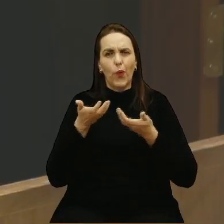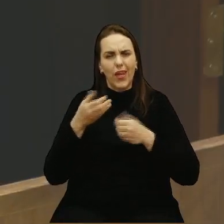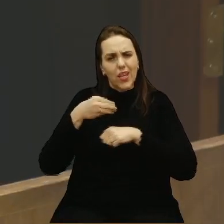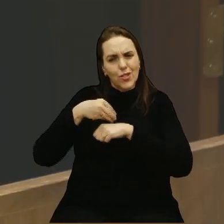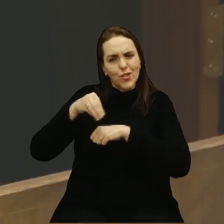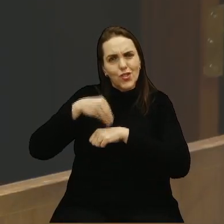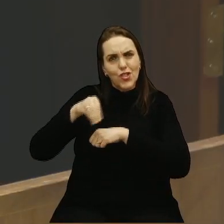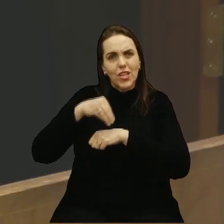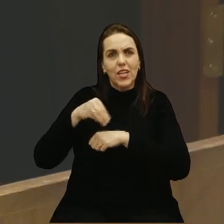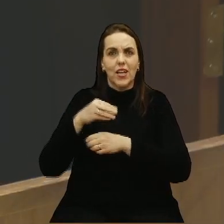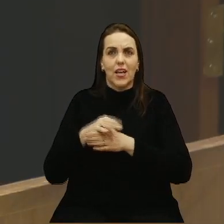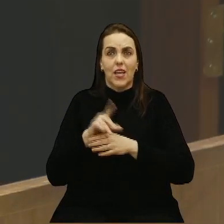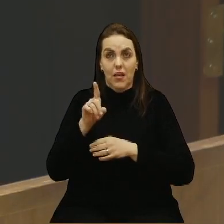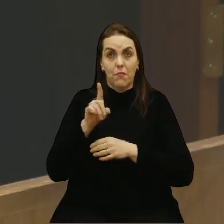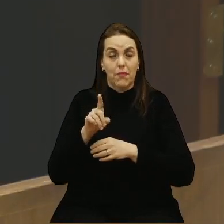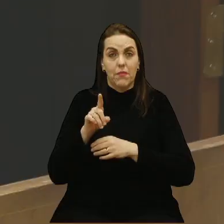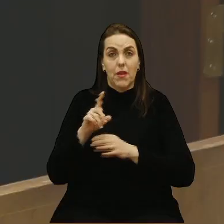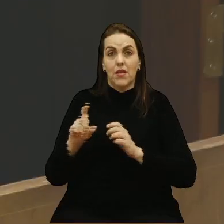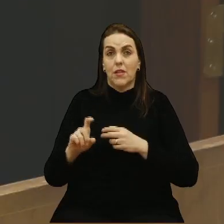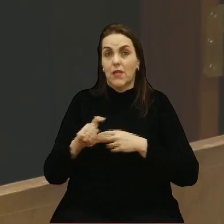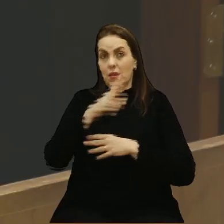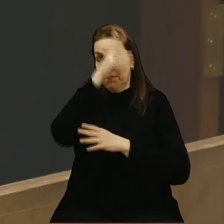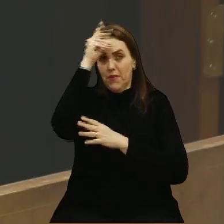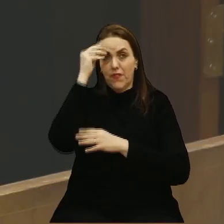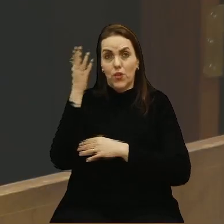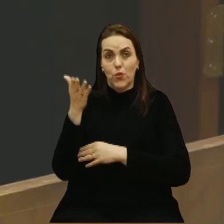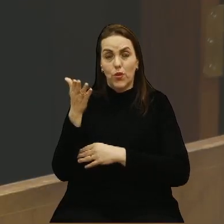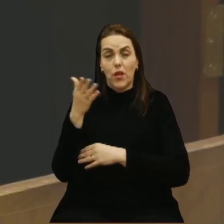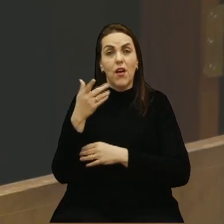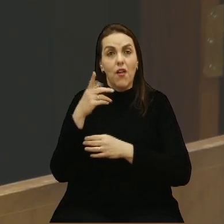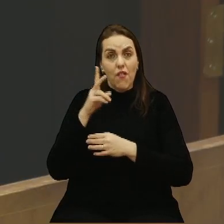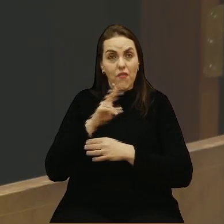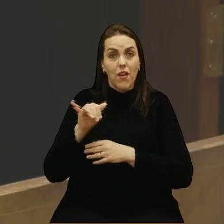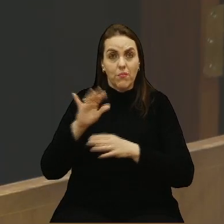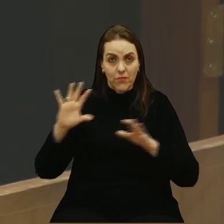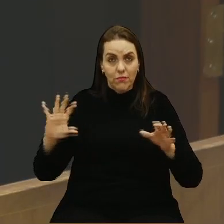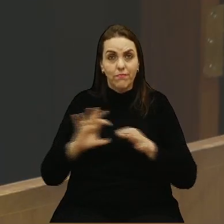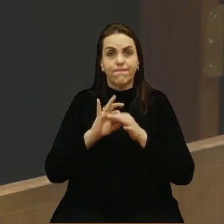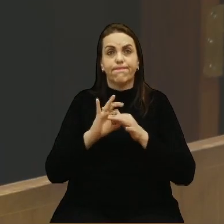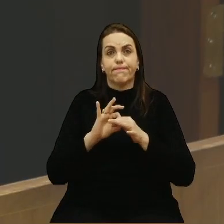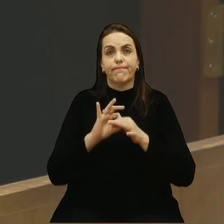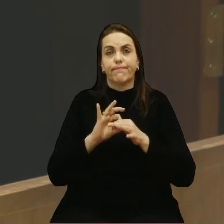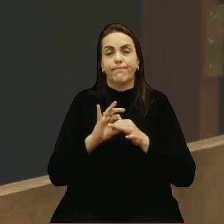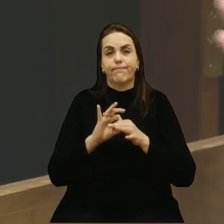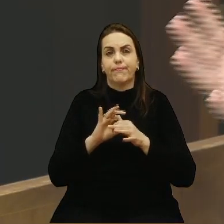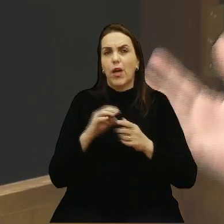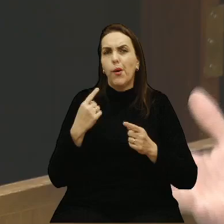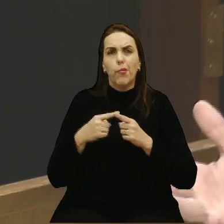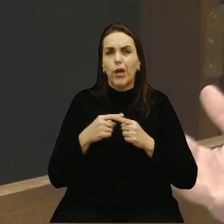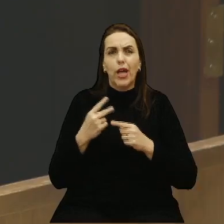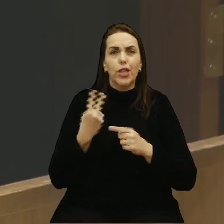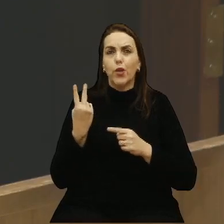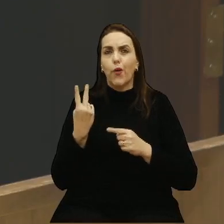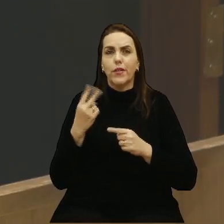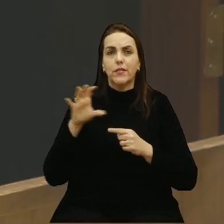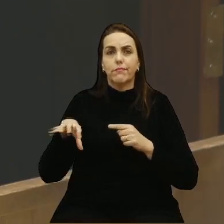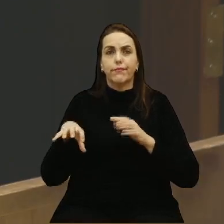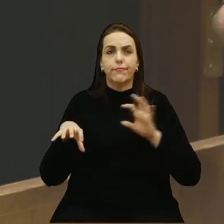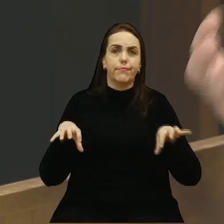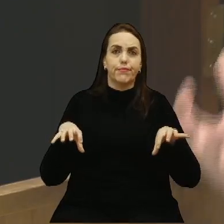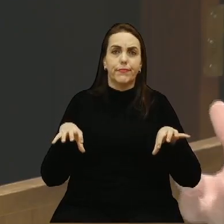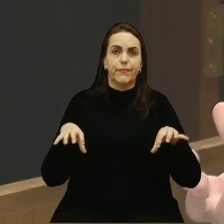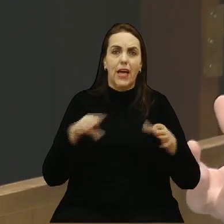com toda a vênia ao executivo, vamos unificar. Para que ter 2 sistemas? Para que